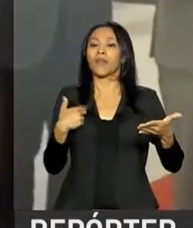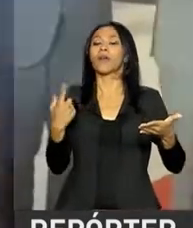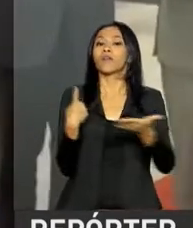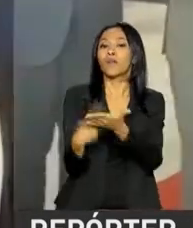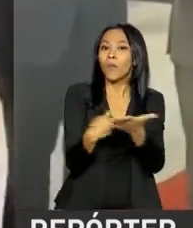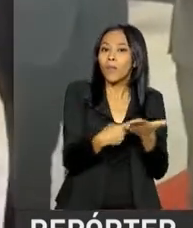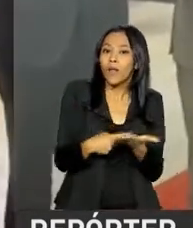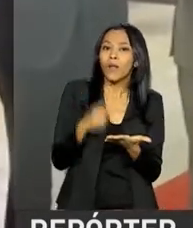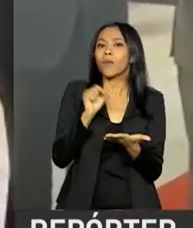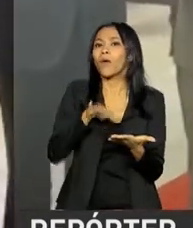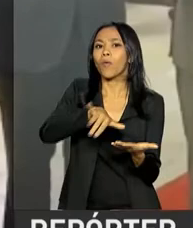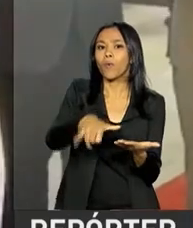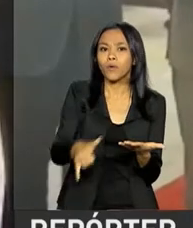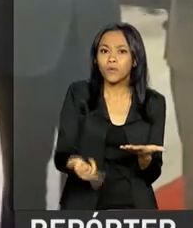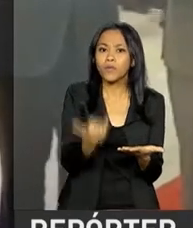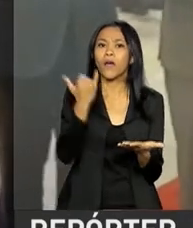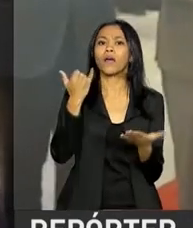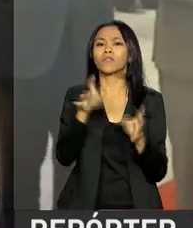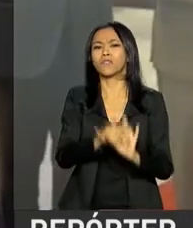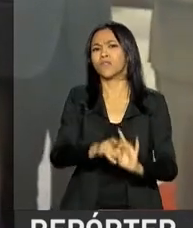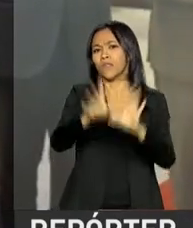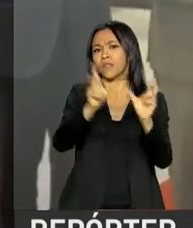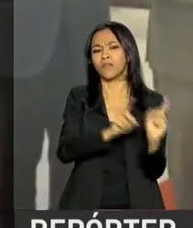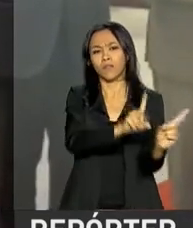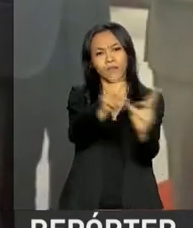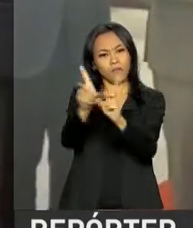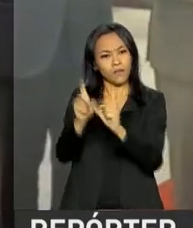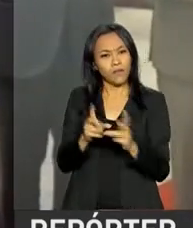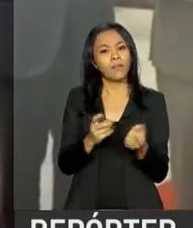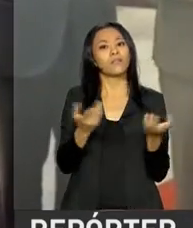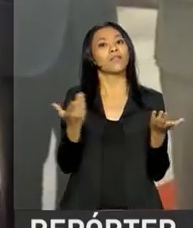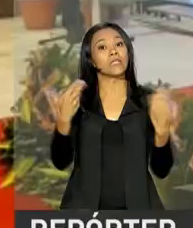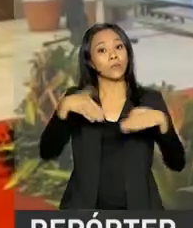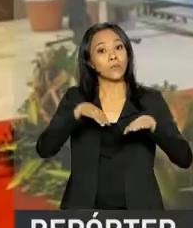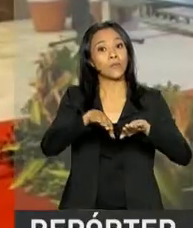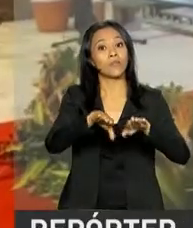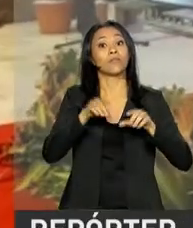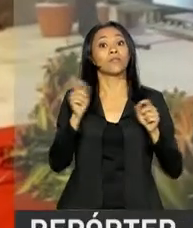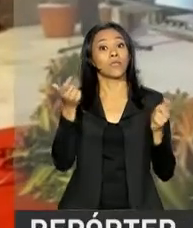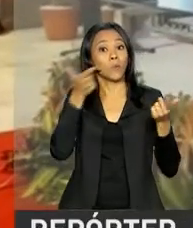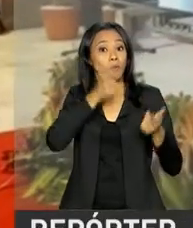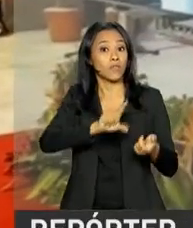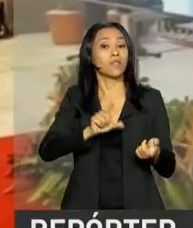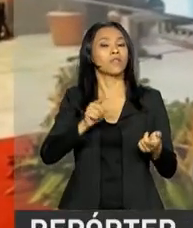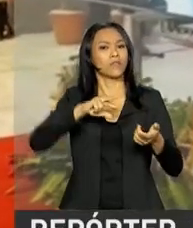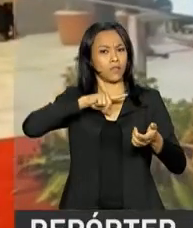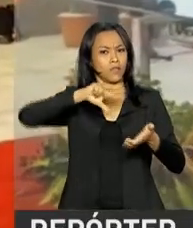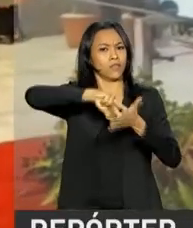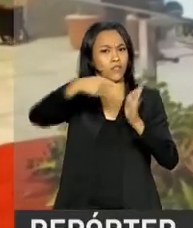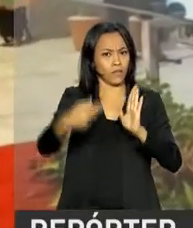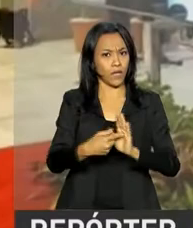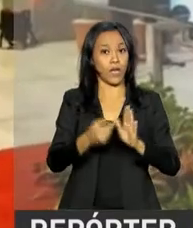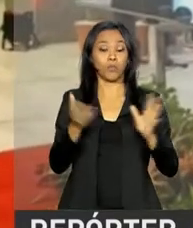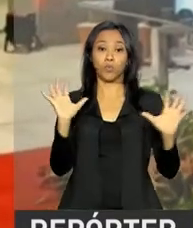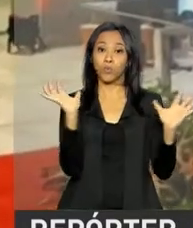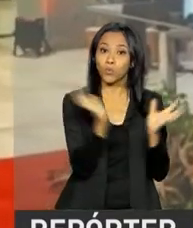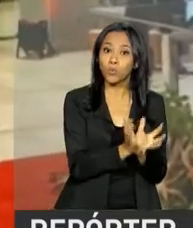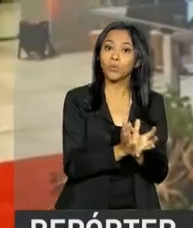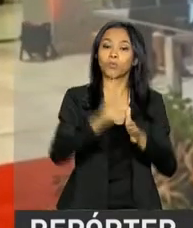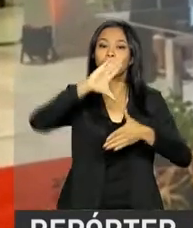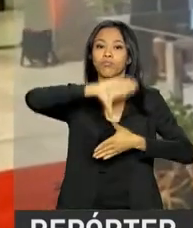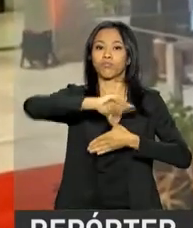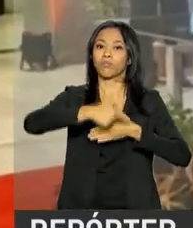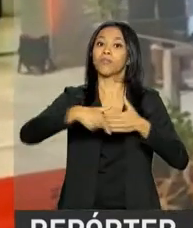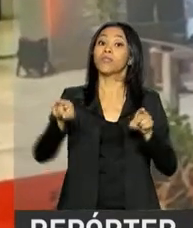a oportunidade que um acordo de livre comércio amplo, inclusivo e comercialmente significativo representa para o Bloco Sul-Americano